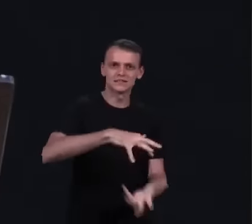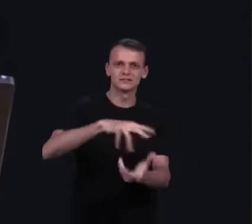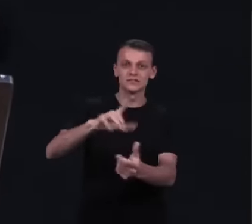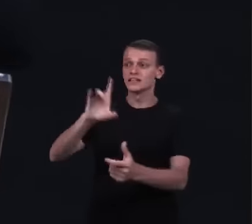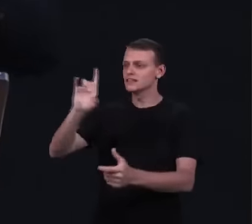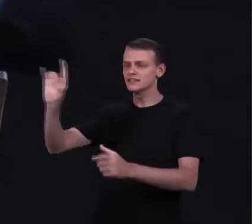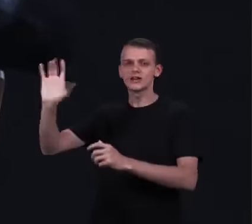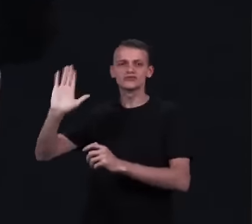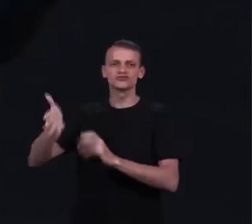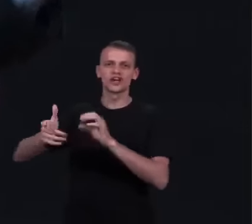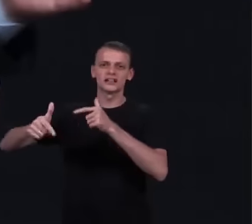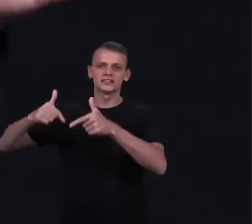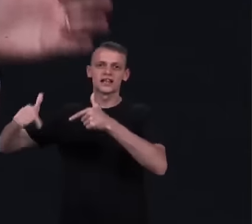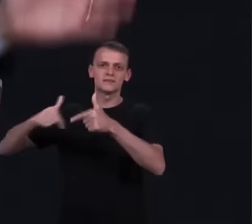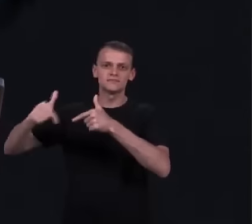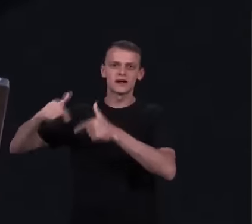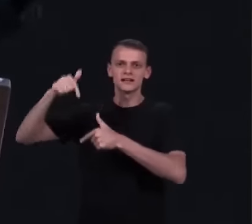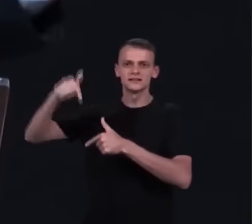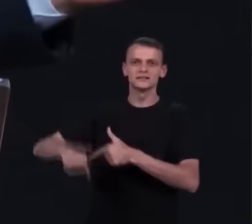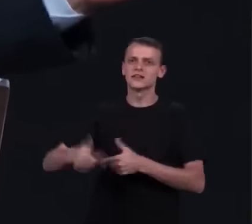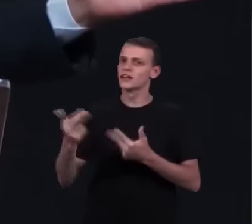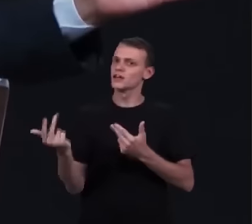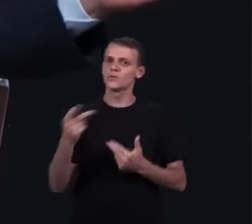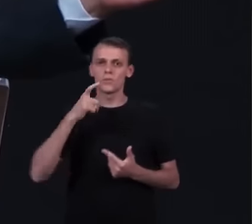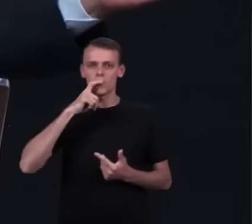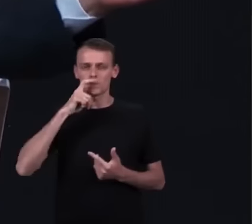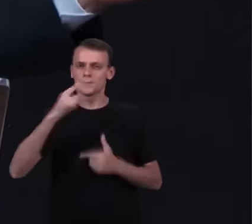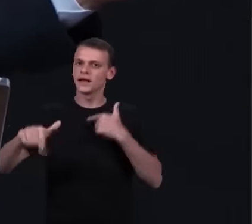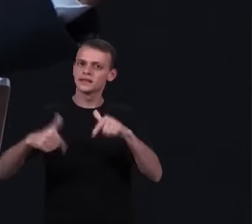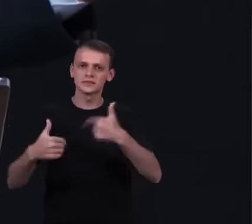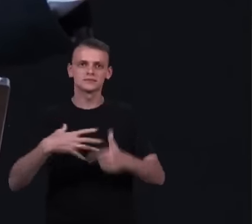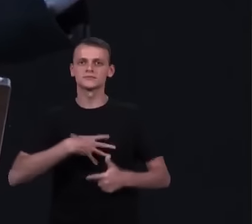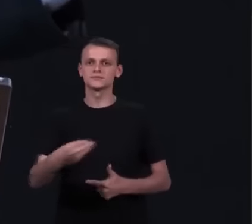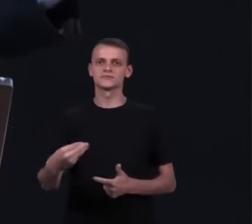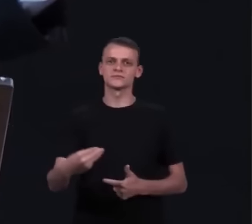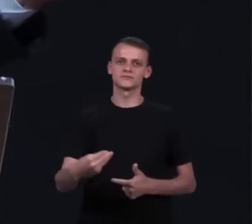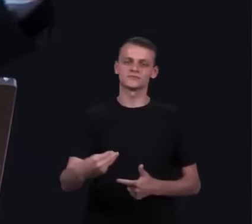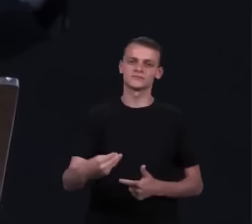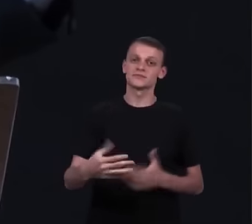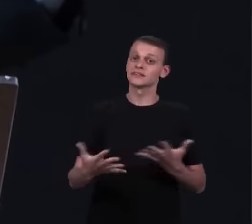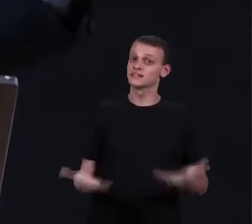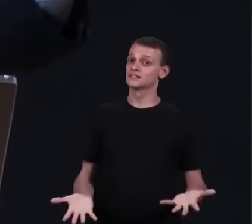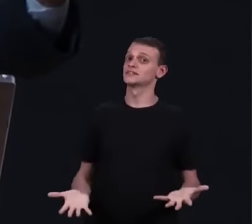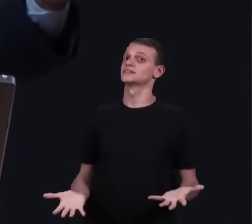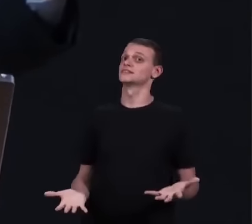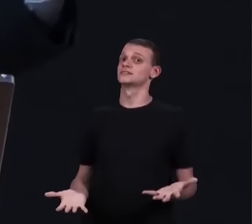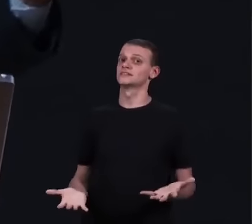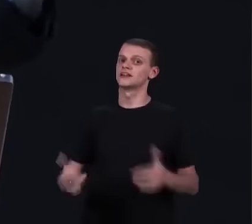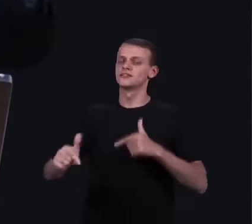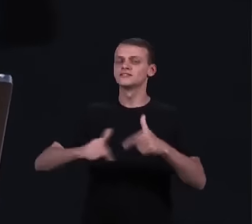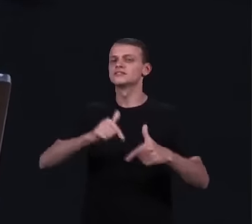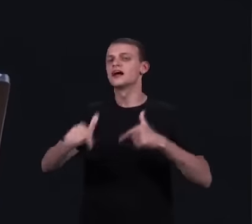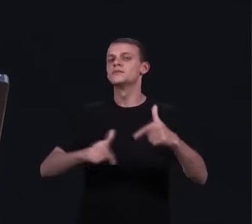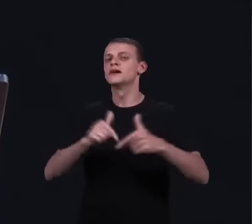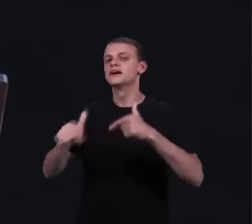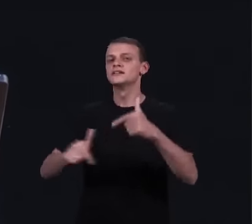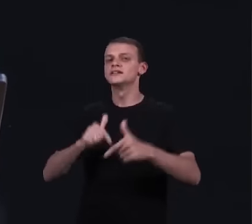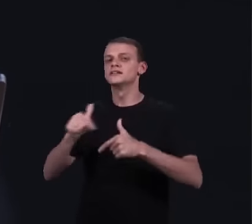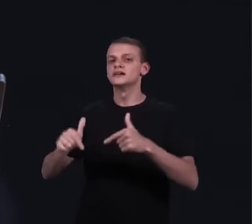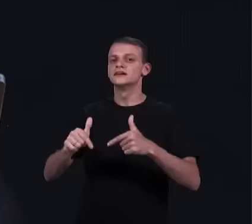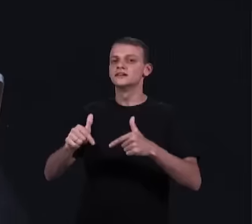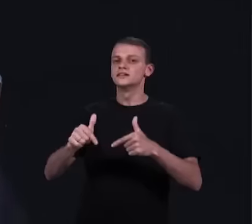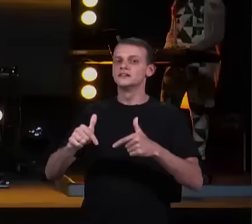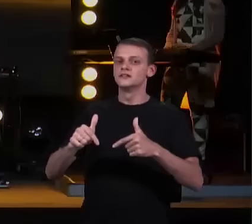estava trabalhando em nosso favor, como um pai trabalha pelos seus filhos. Então ele está trabalhando a favor daqueles que